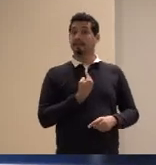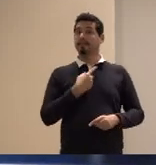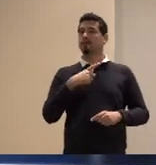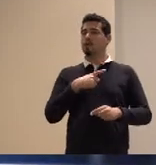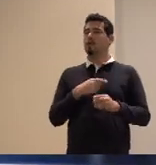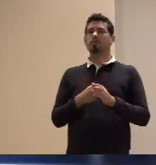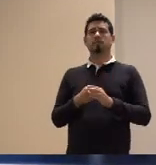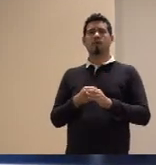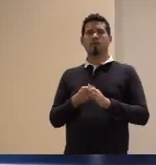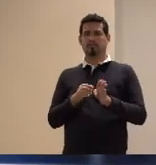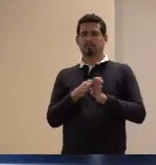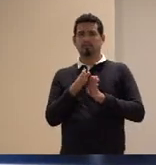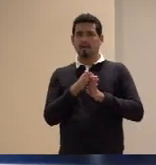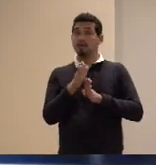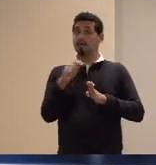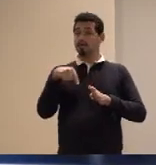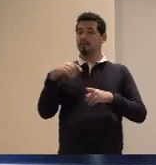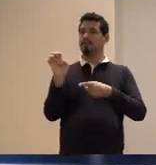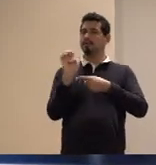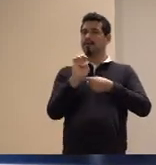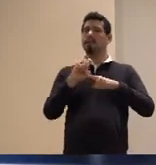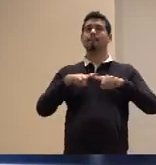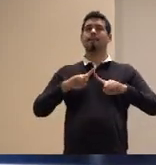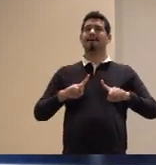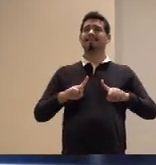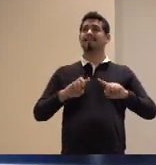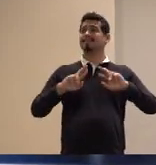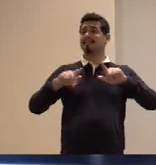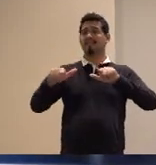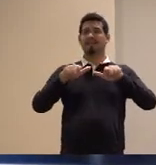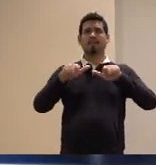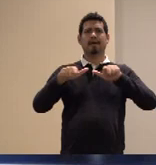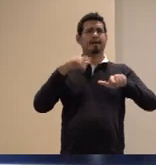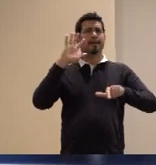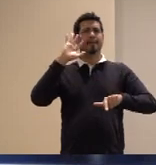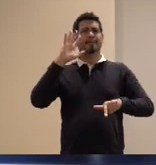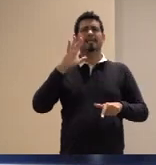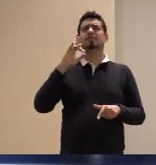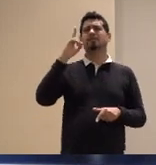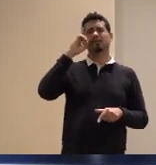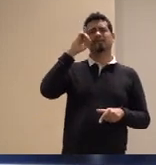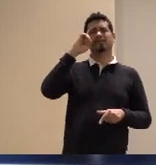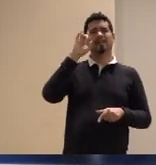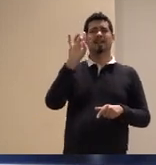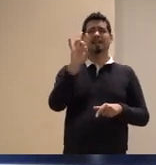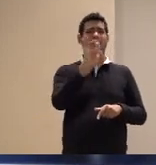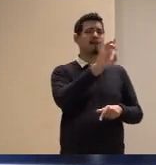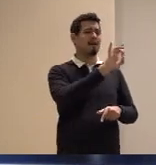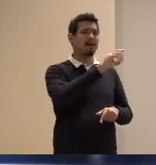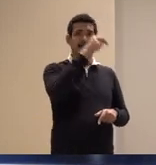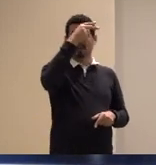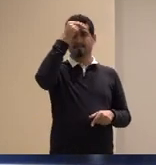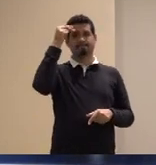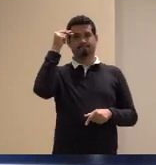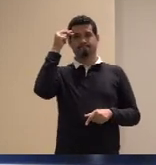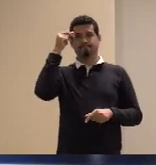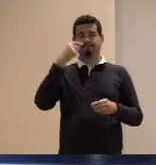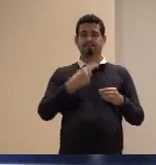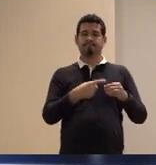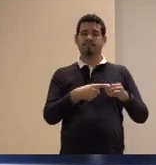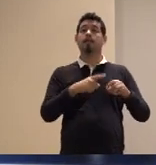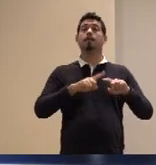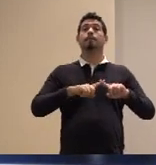gente está aqui no Estado. Mas essas demandas acontecem no dia a dia do município. Então, por isso que, quanto